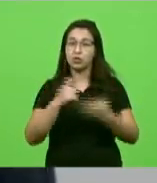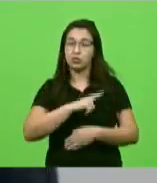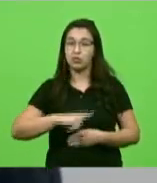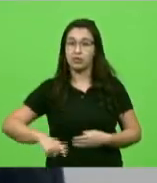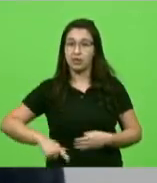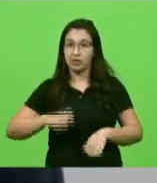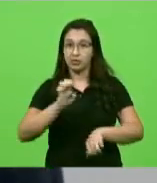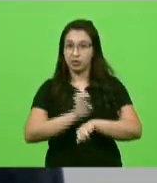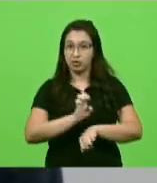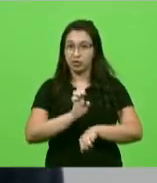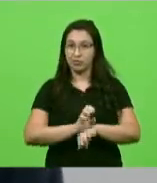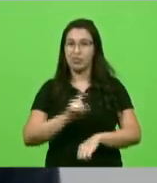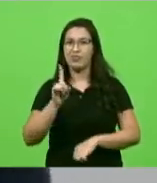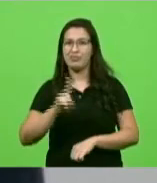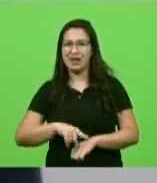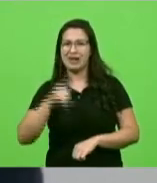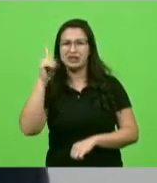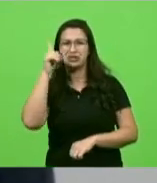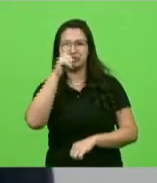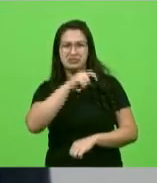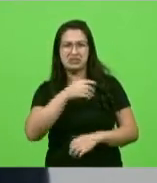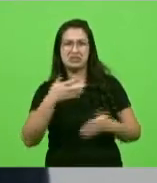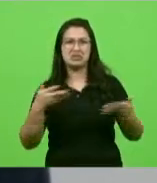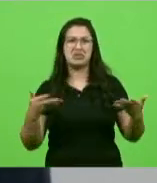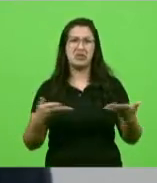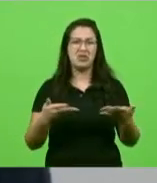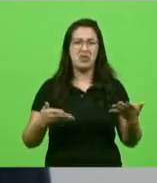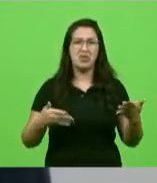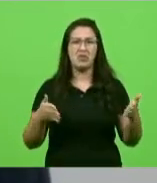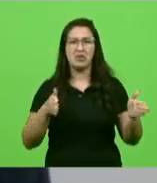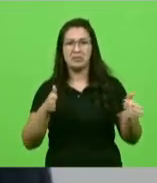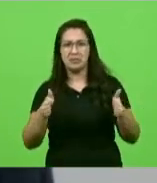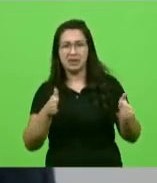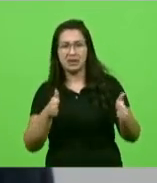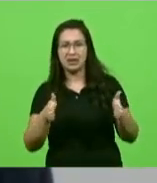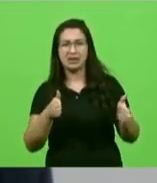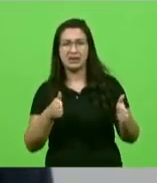estadual estava em momento difícil quanto à garantia de